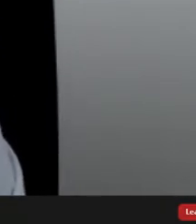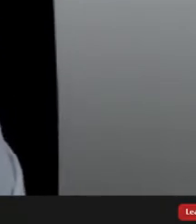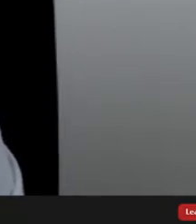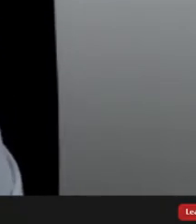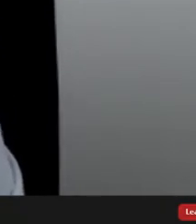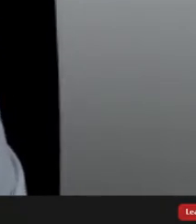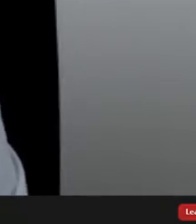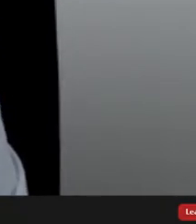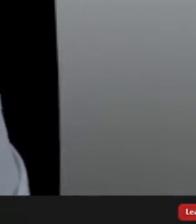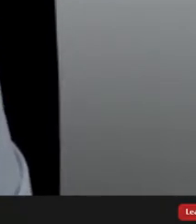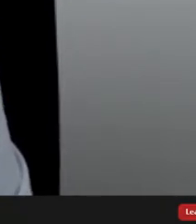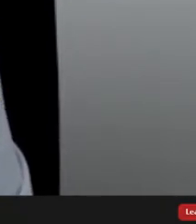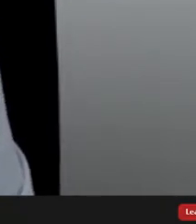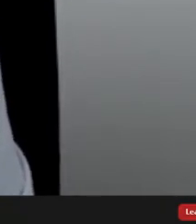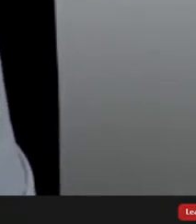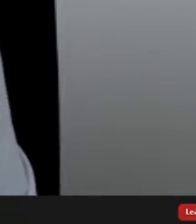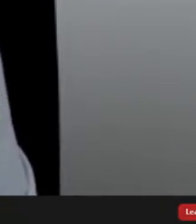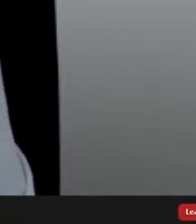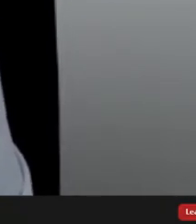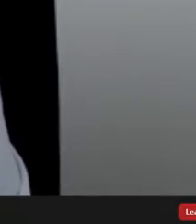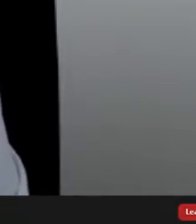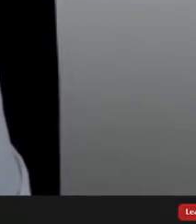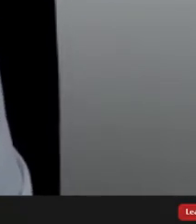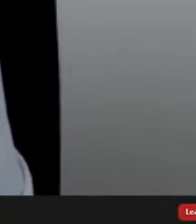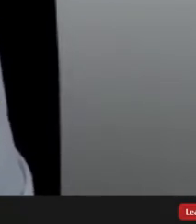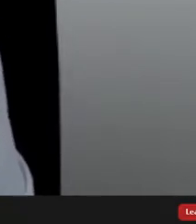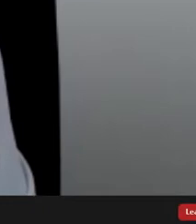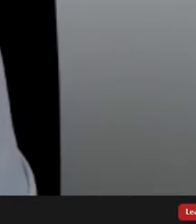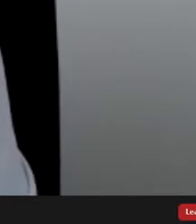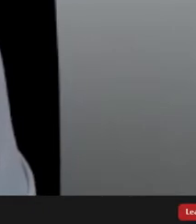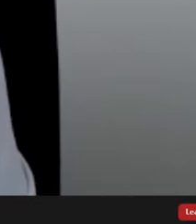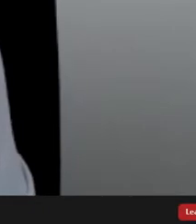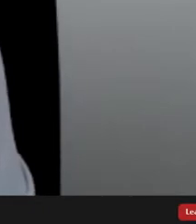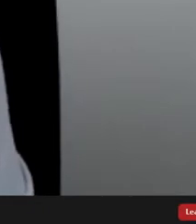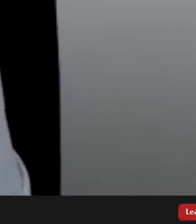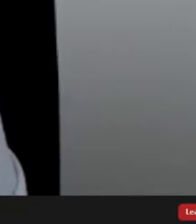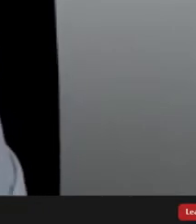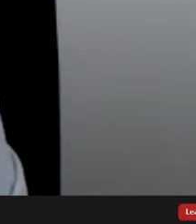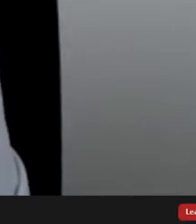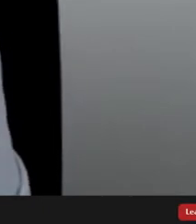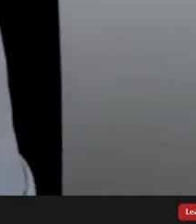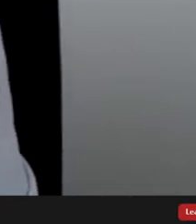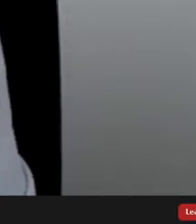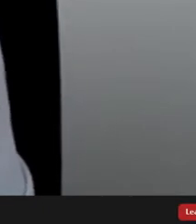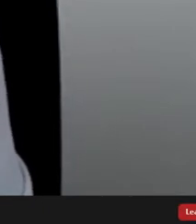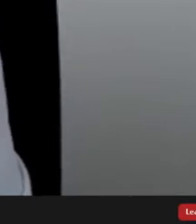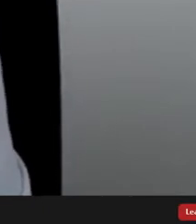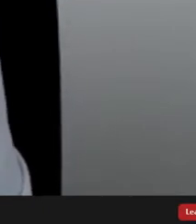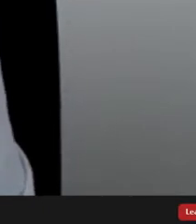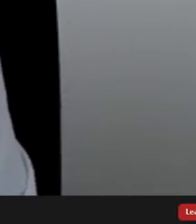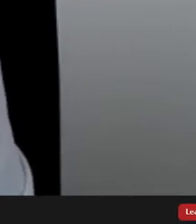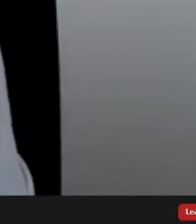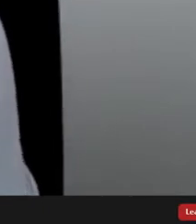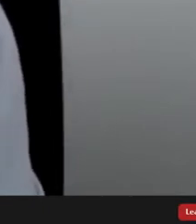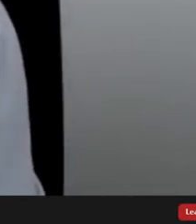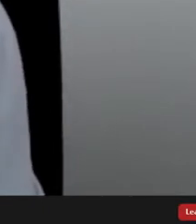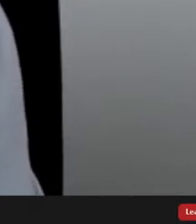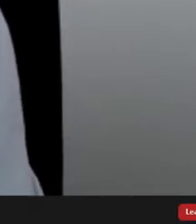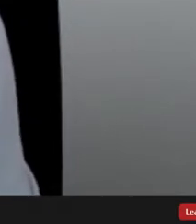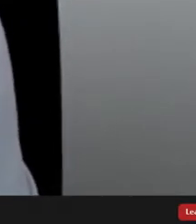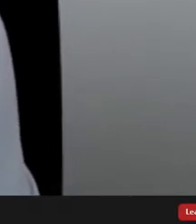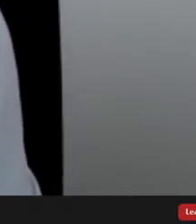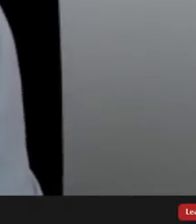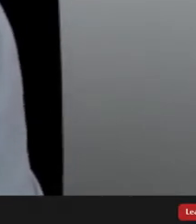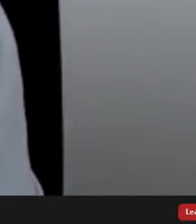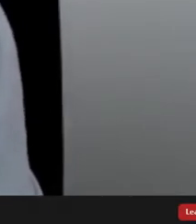que se faz com atraso. Nós tivemos algumas dificuldades de agenda, mas também dificuldades atinentes à própria